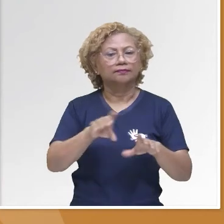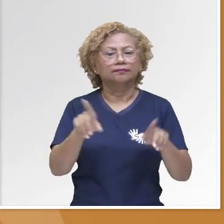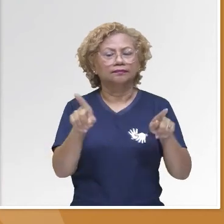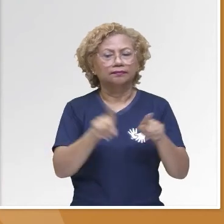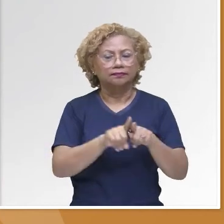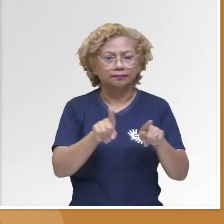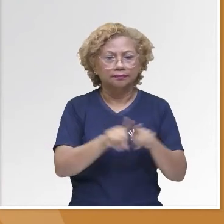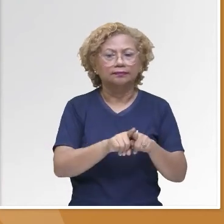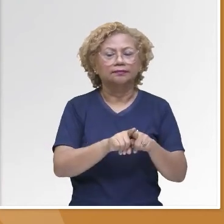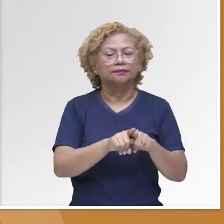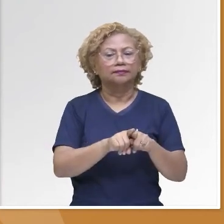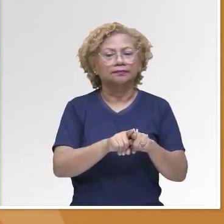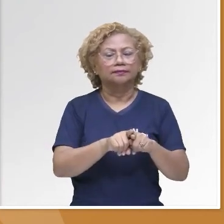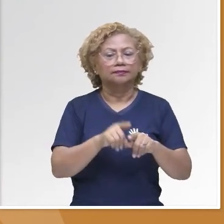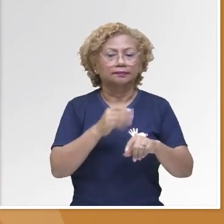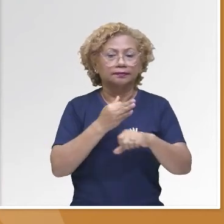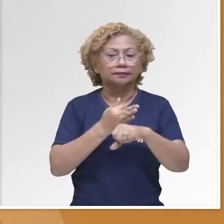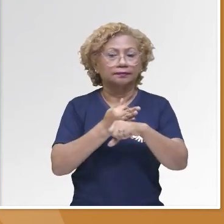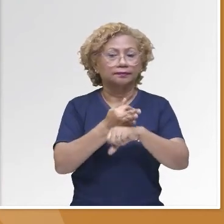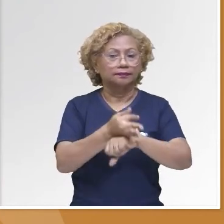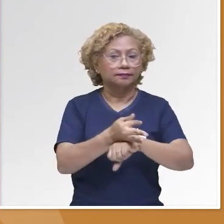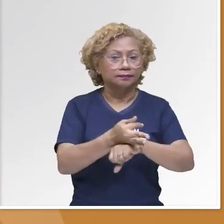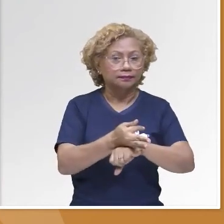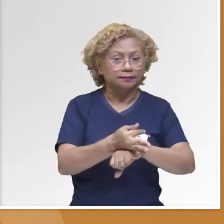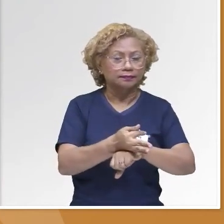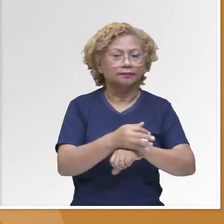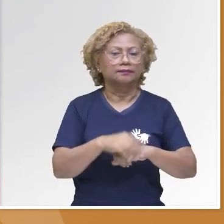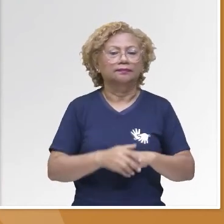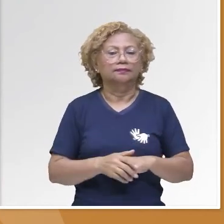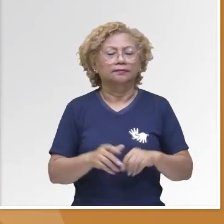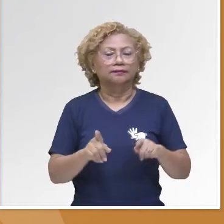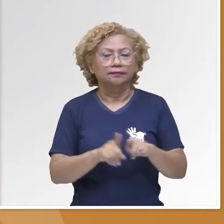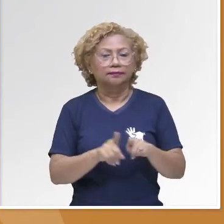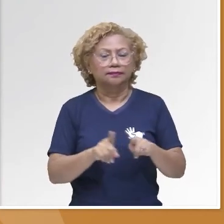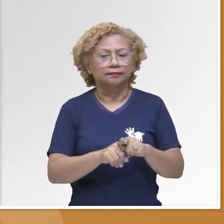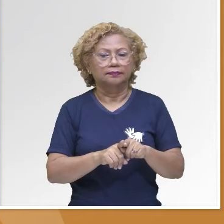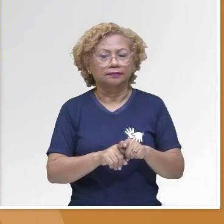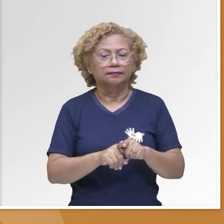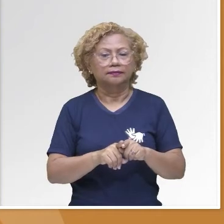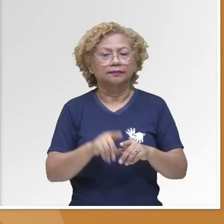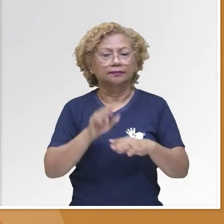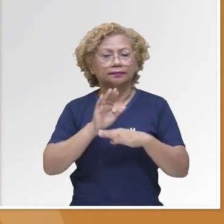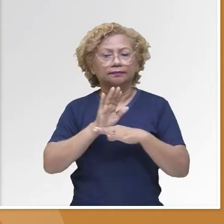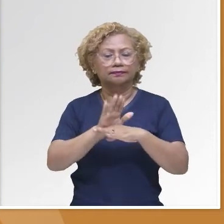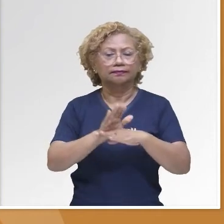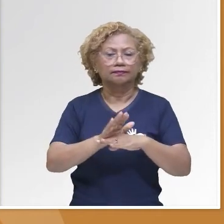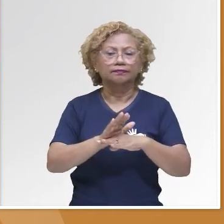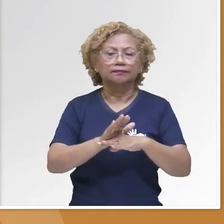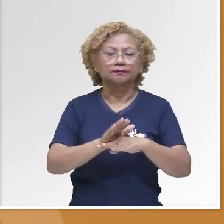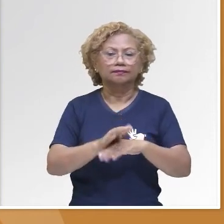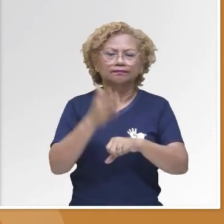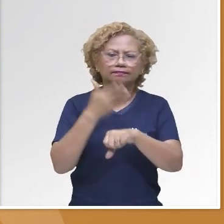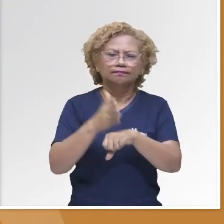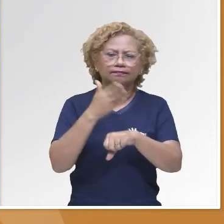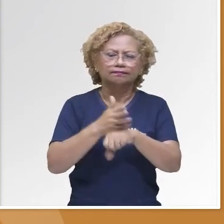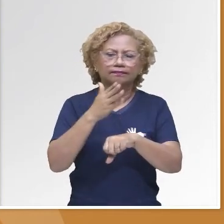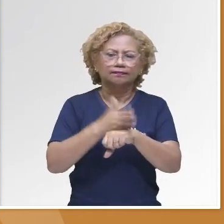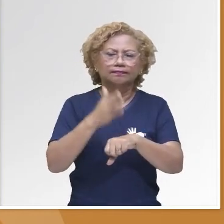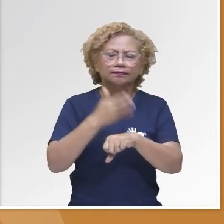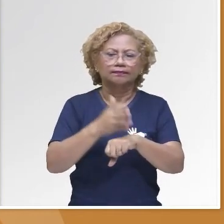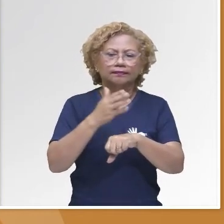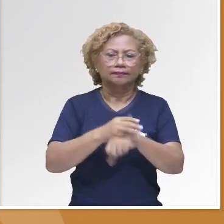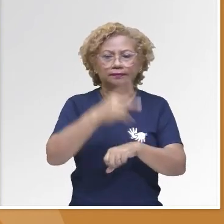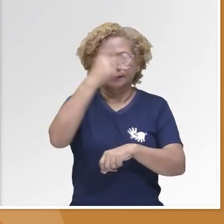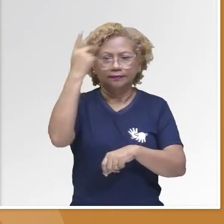das universidades, principalmente. Acontecer também as bolsas de treinamento em outros países para que as